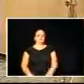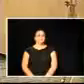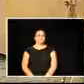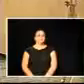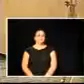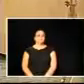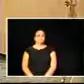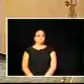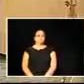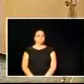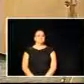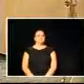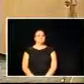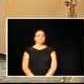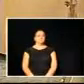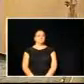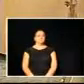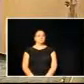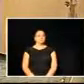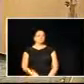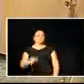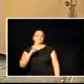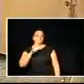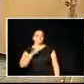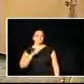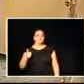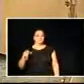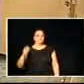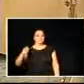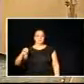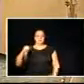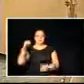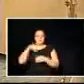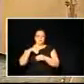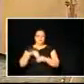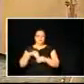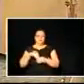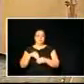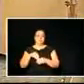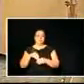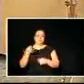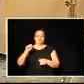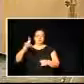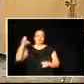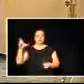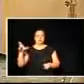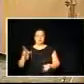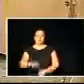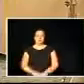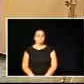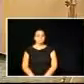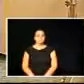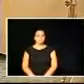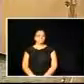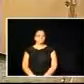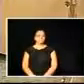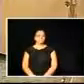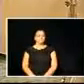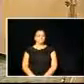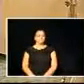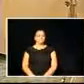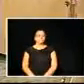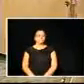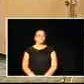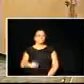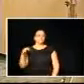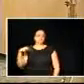Maioria absoluta, 10 votos. Peço aos vereadores que estão na casa, por favor, porque entra o plenário, que esse projeto precisa de 10